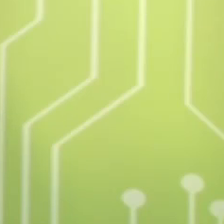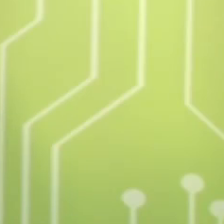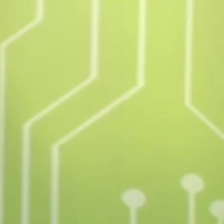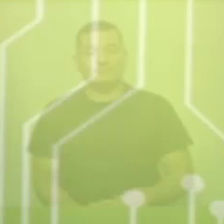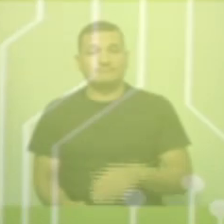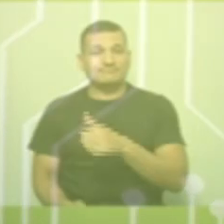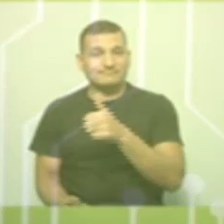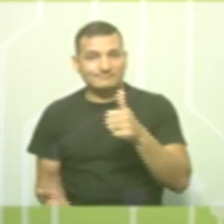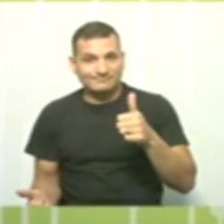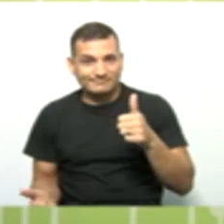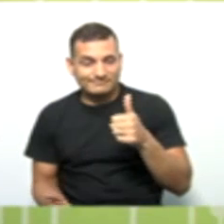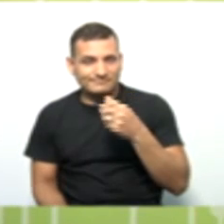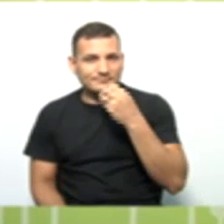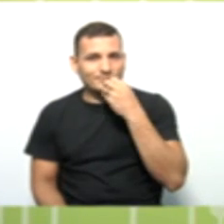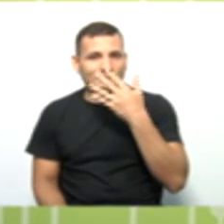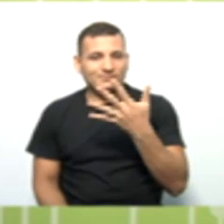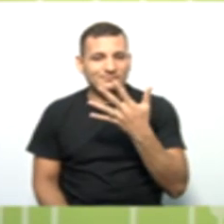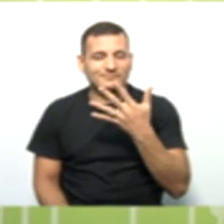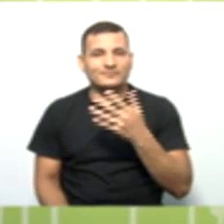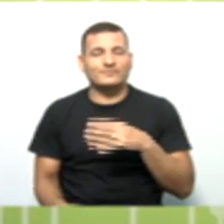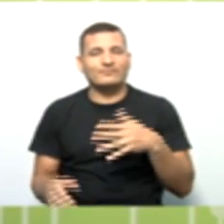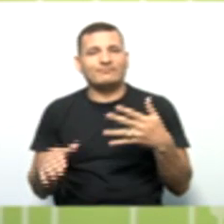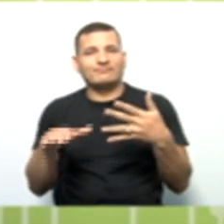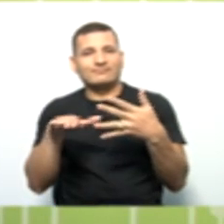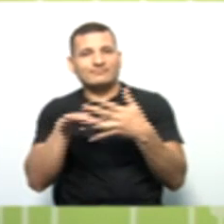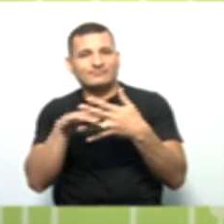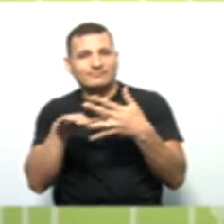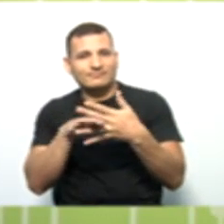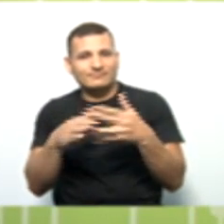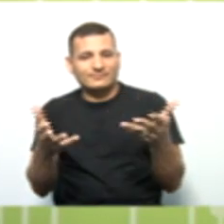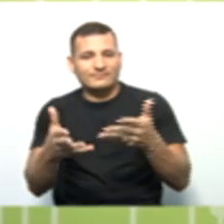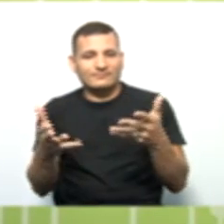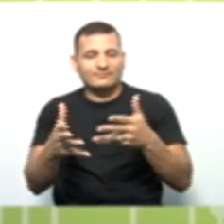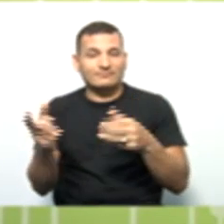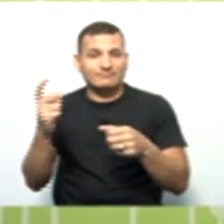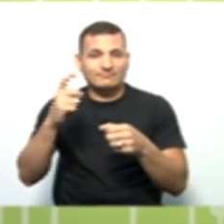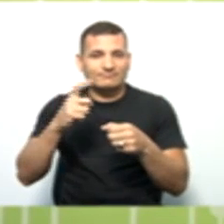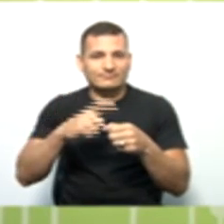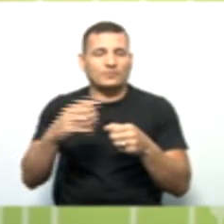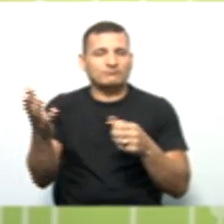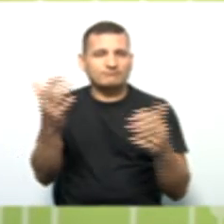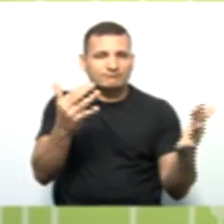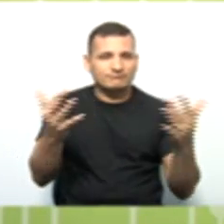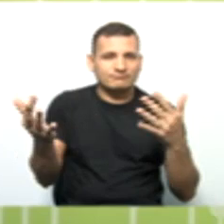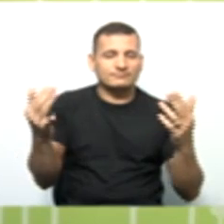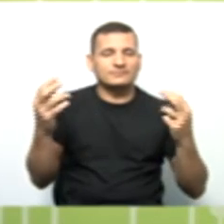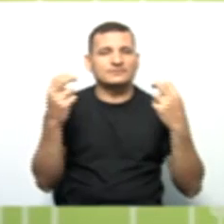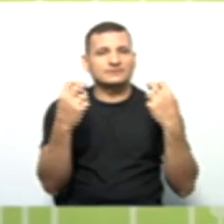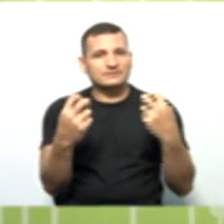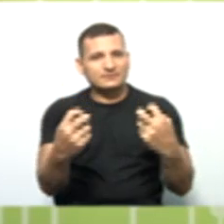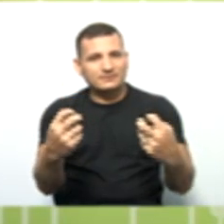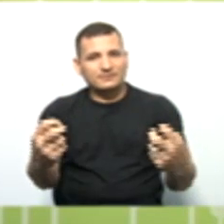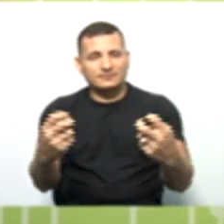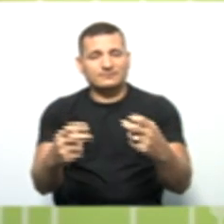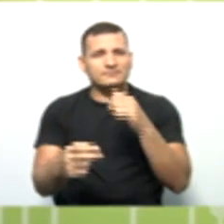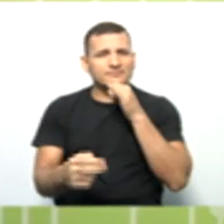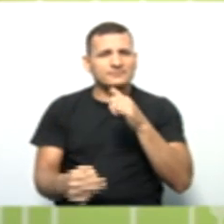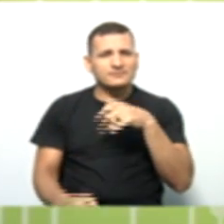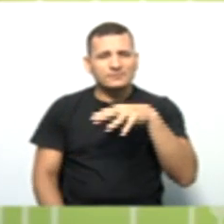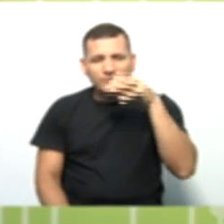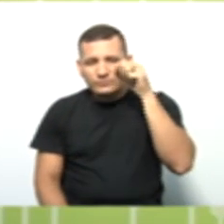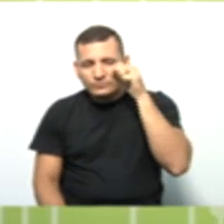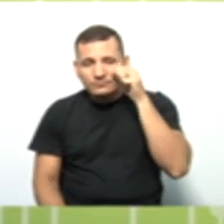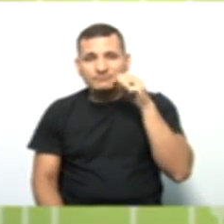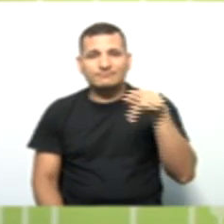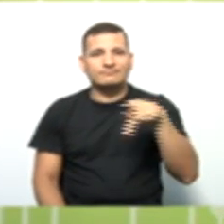E aí, galerinha, quem tá chegando do intervalo, bora entrando aí, bora sentando. Quem tá dormindo, professor, acorda aí o